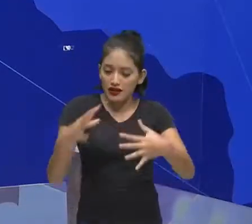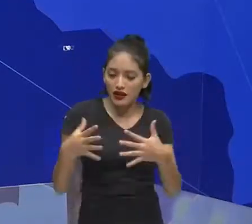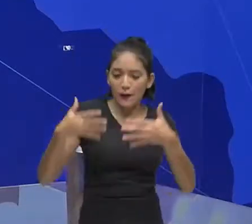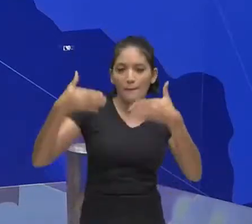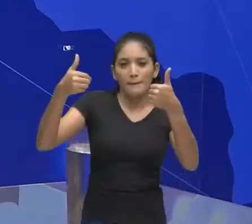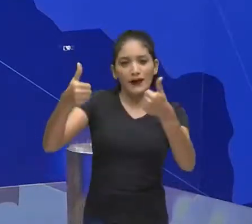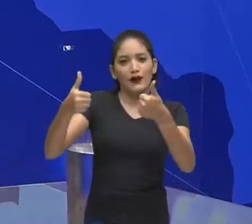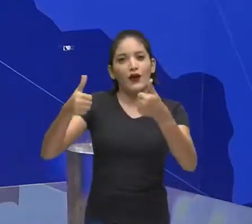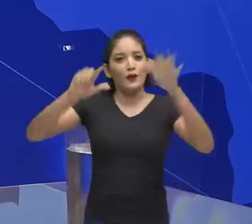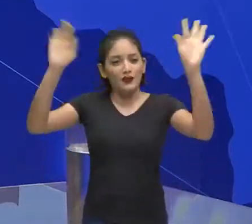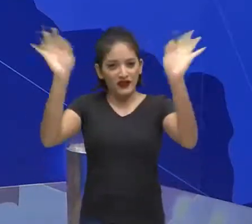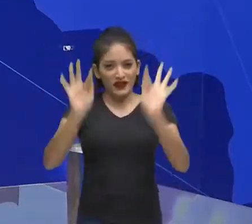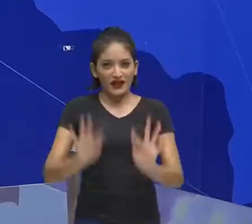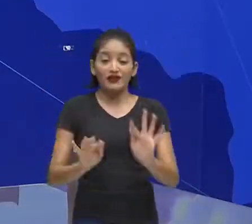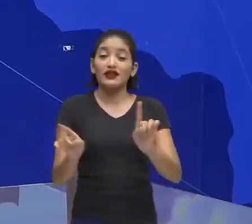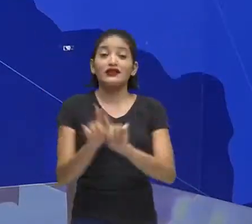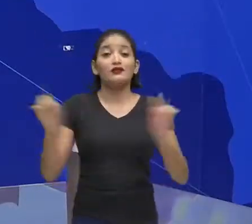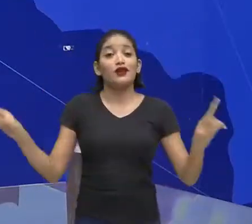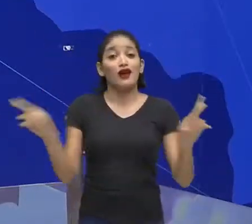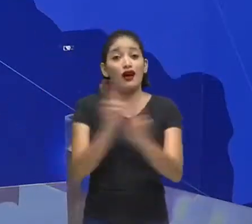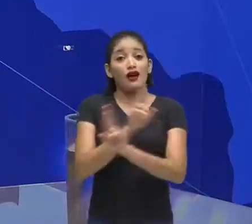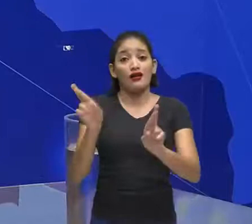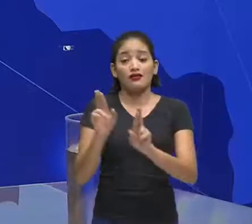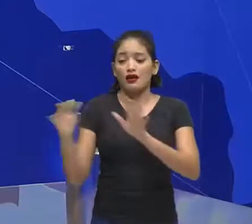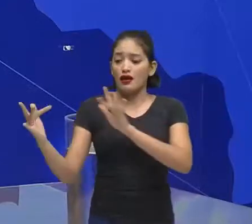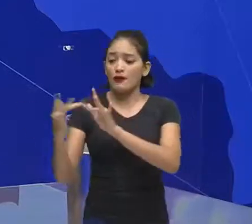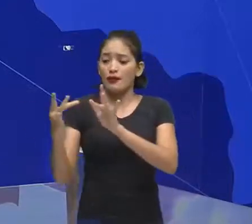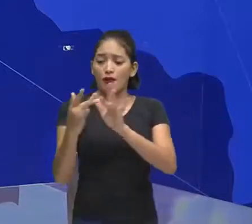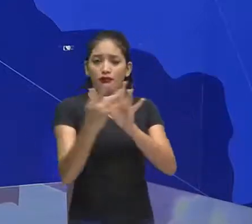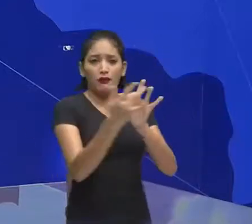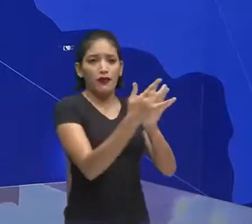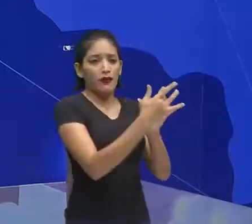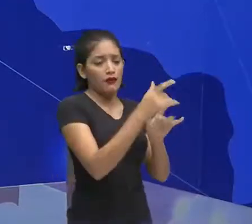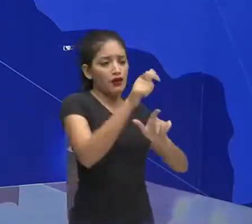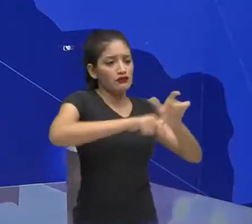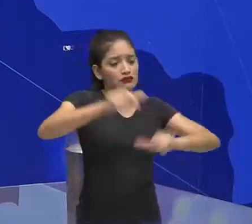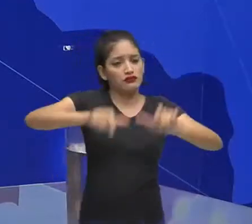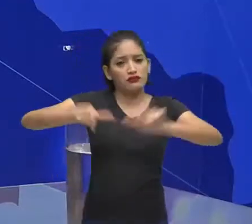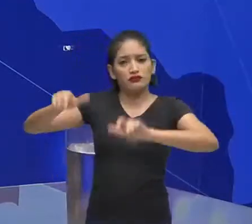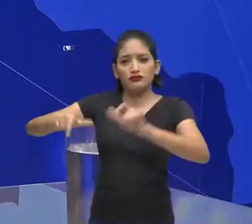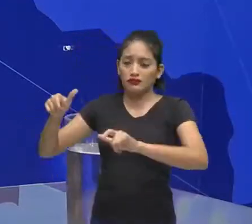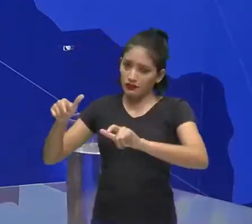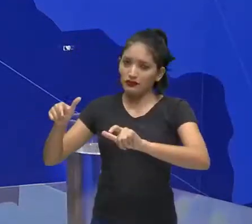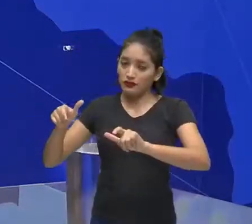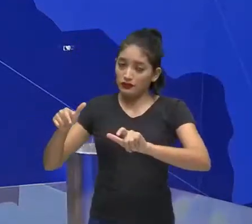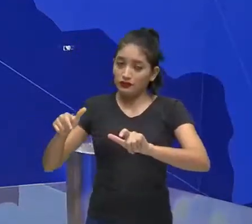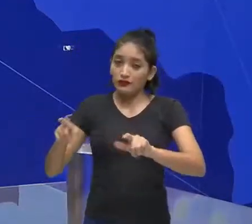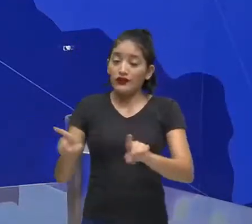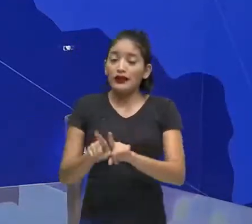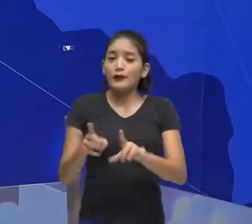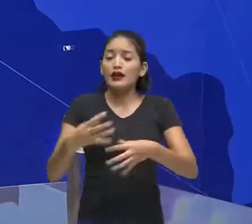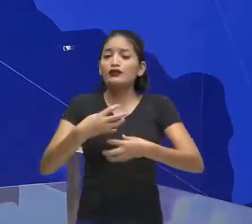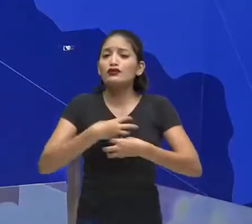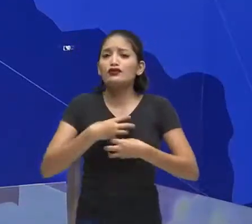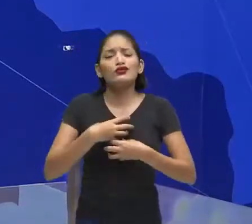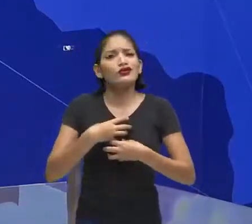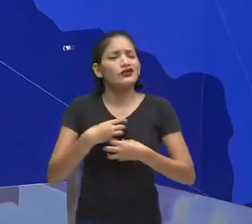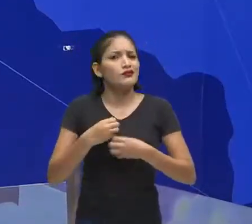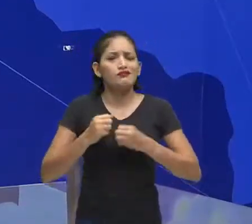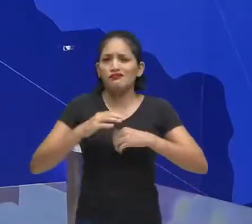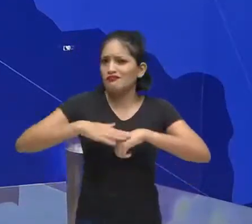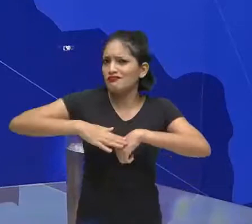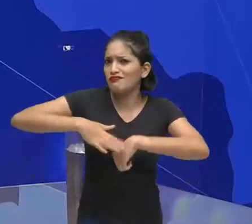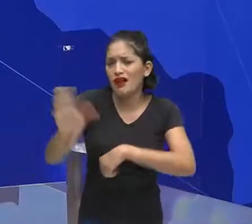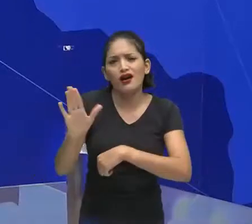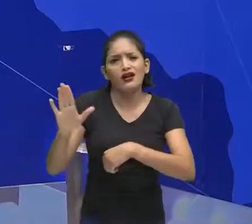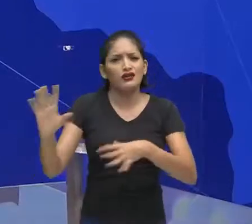fazer feliz? As relações, as conexões que a Adriana trouxe no Conectando Vidas, mas no sentido muito mais amplo de